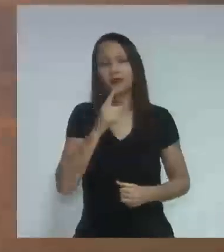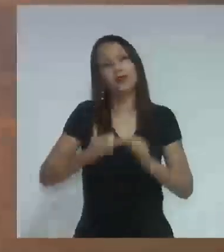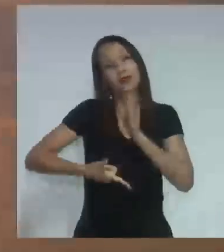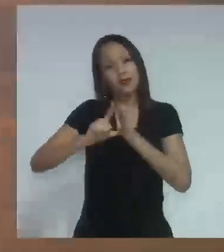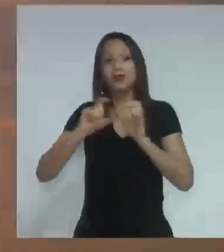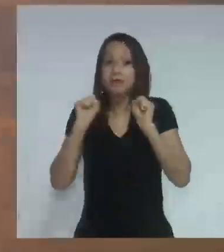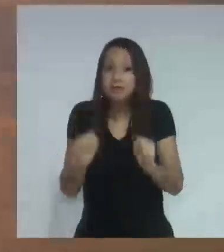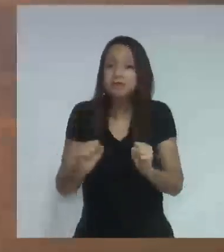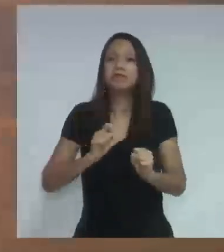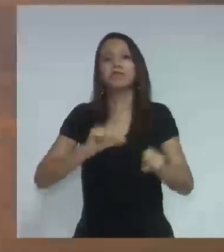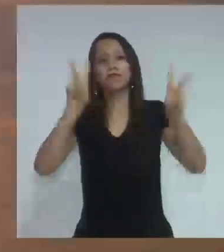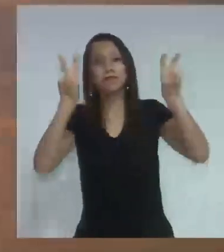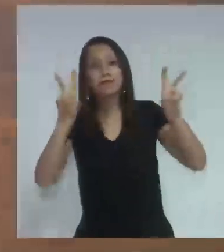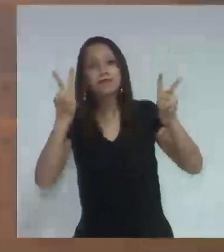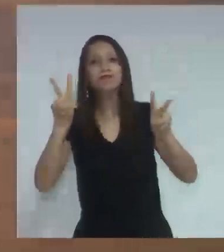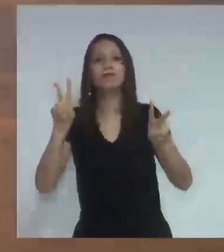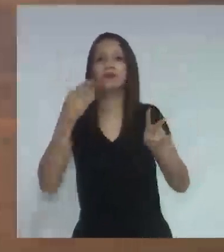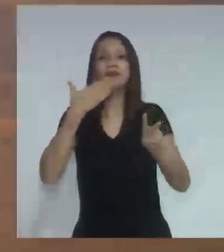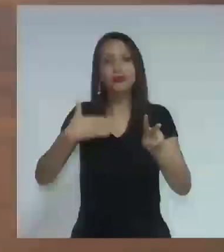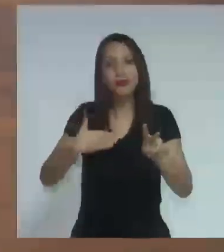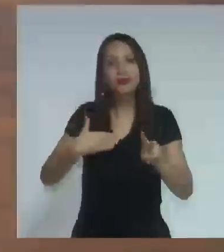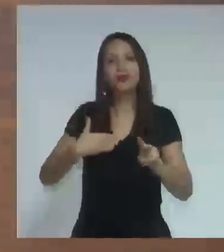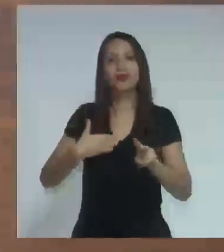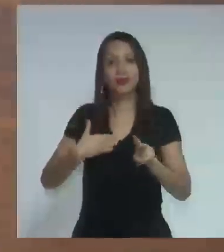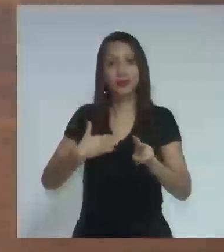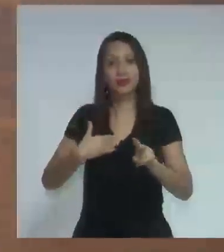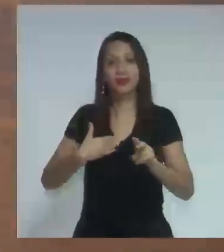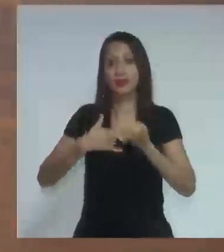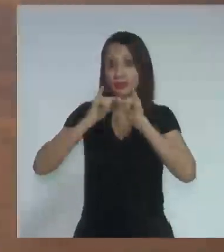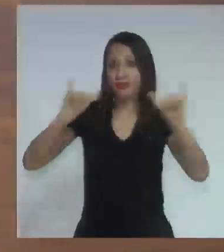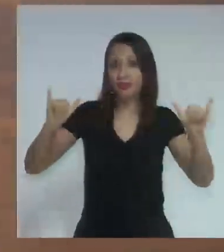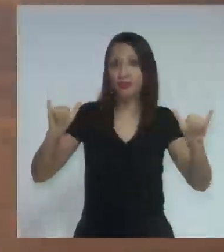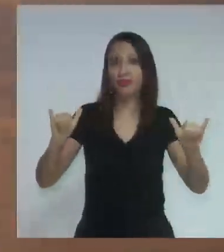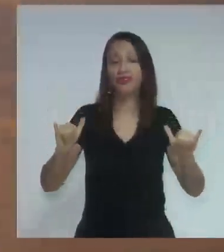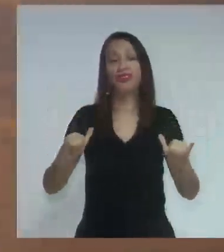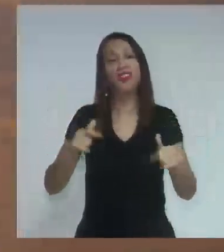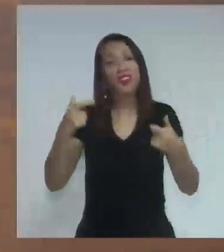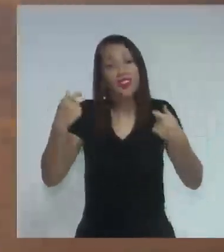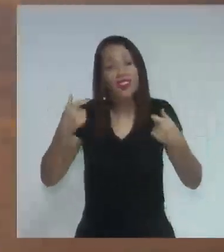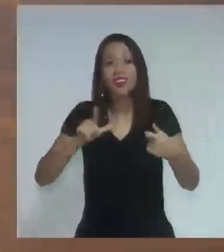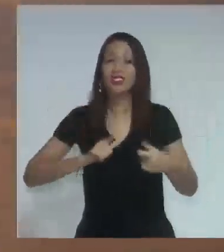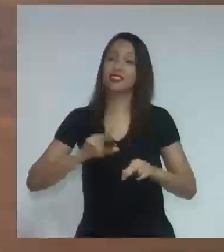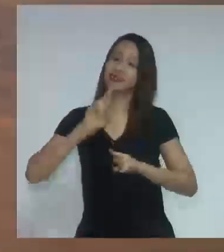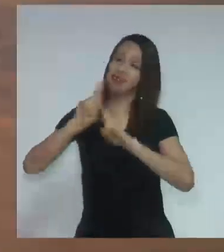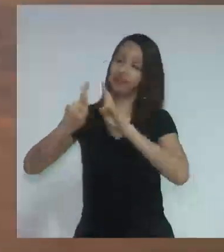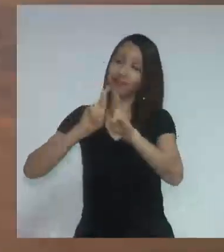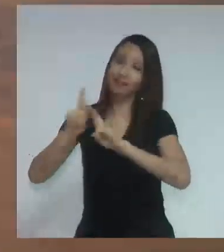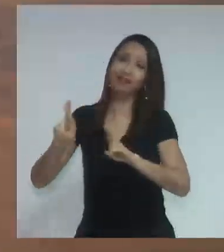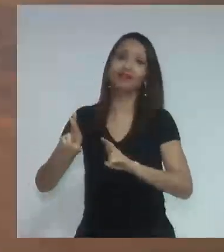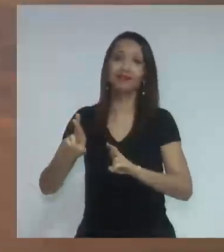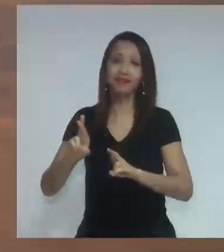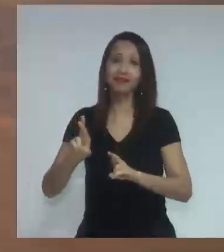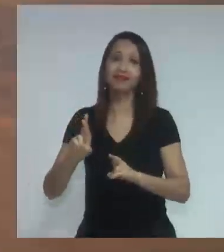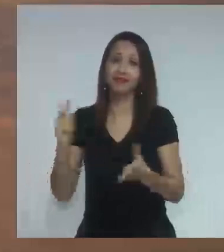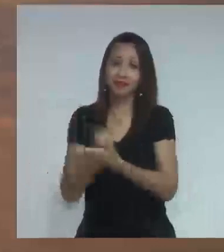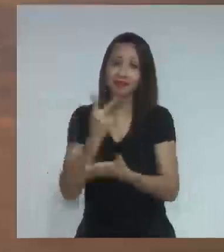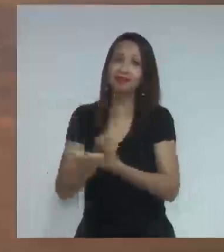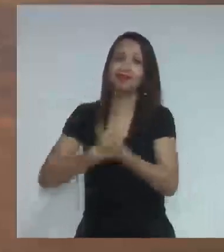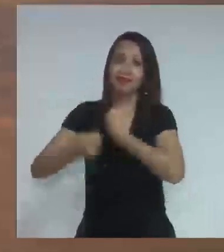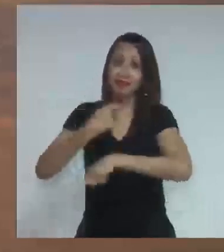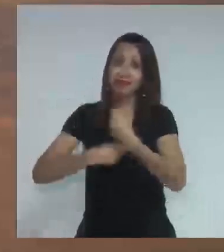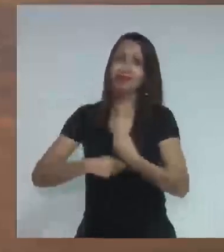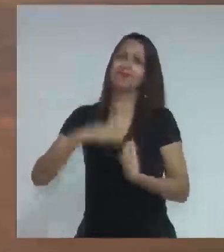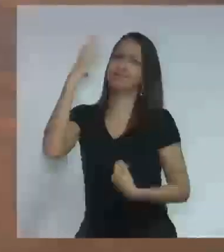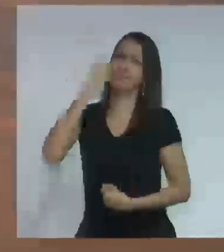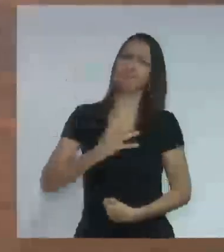sobre esse tema. Porque responder por improbidade administrativa é coisa séria, gente. É coisa séria. E quem foi